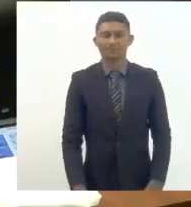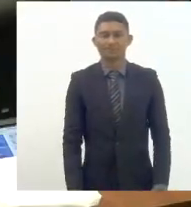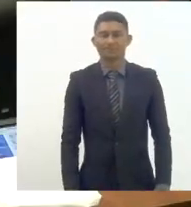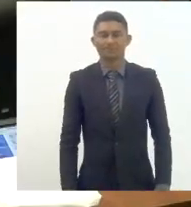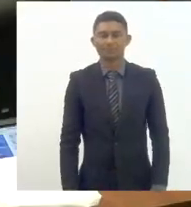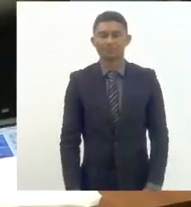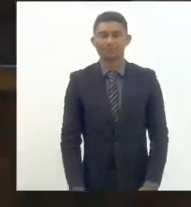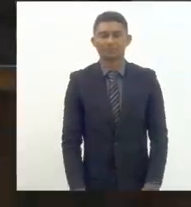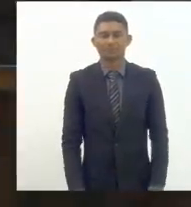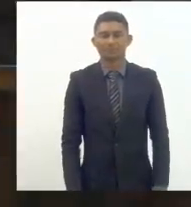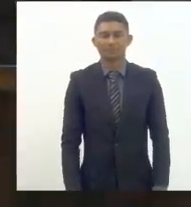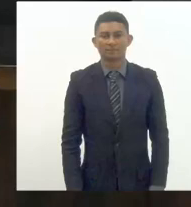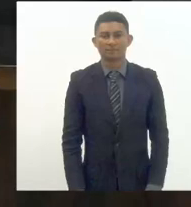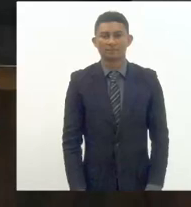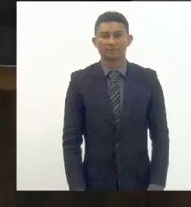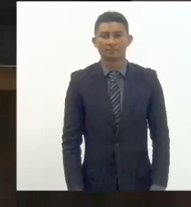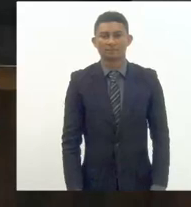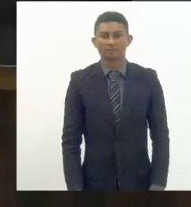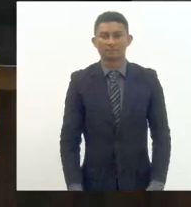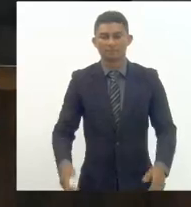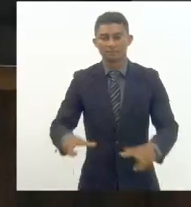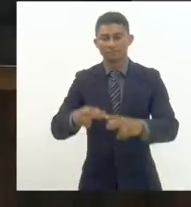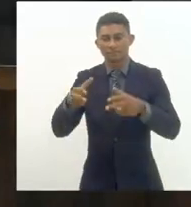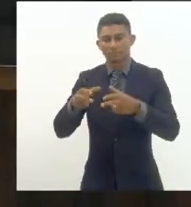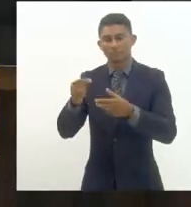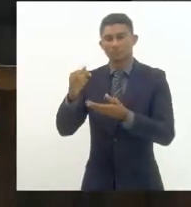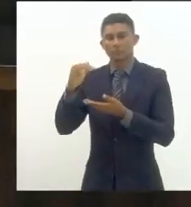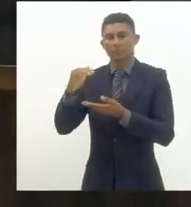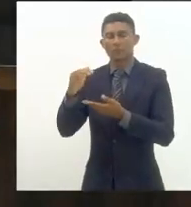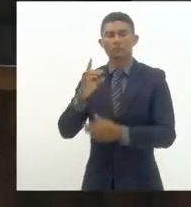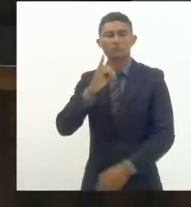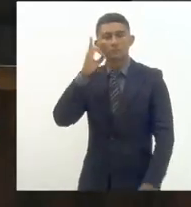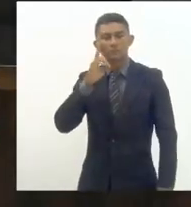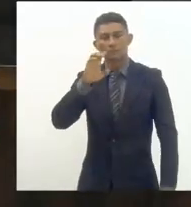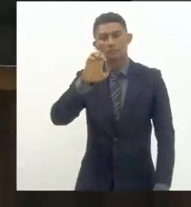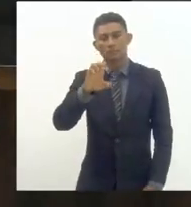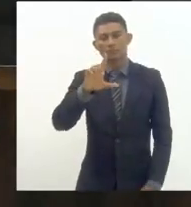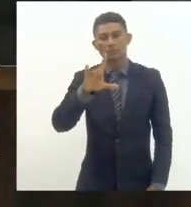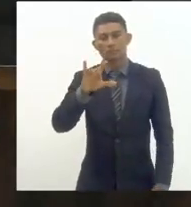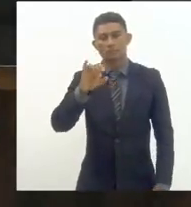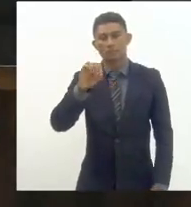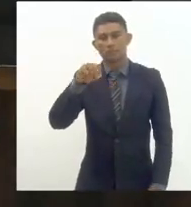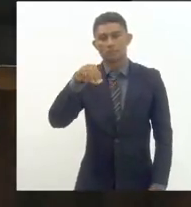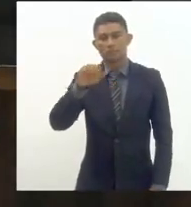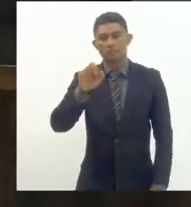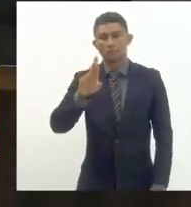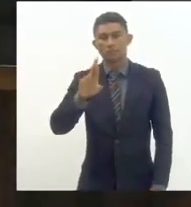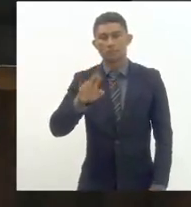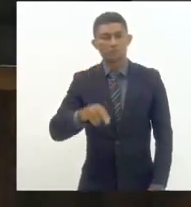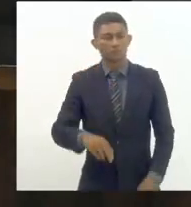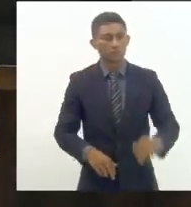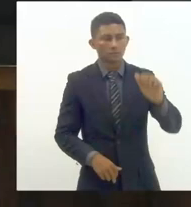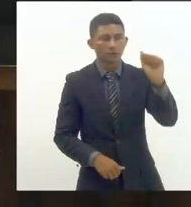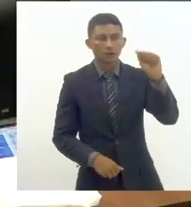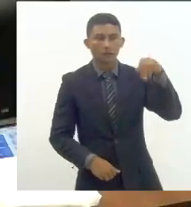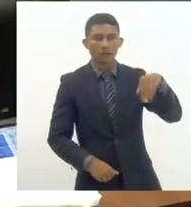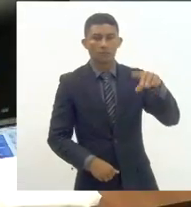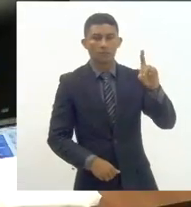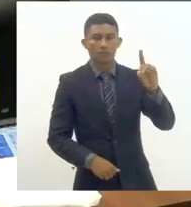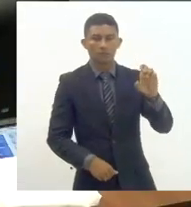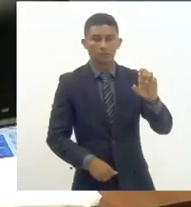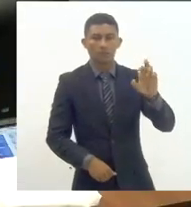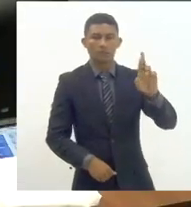Conheço. Pela Comissão de Orçamento, deputado Eliomar Coelho. Deputado Anderson Moraes.